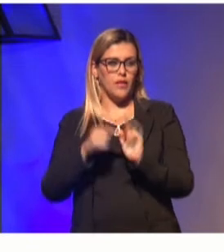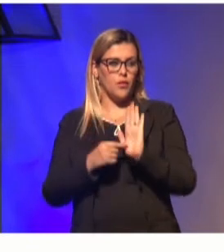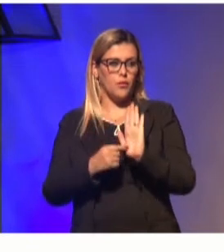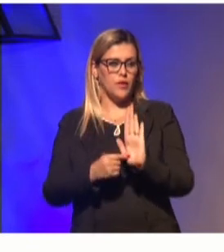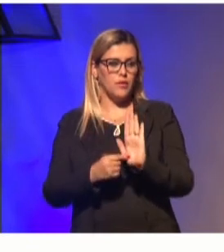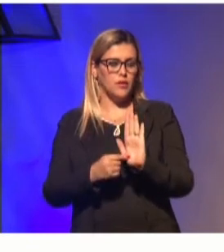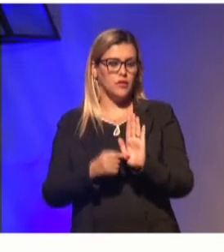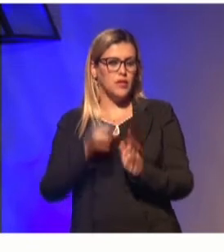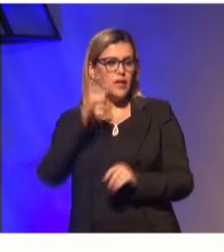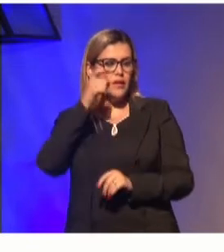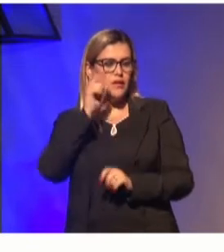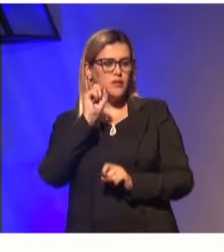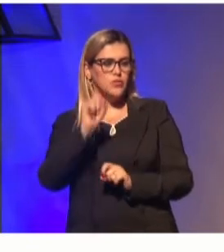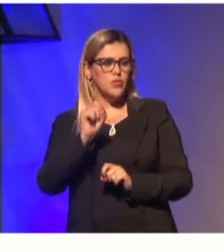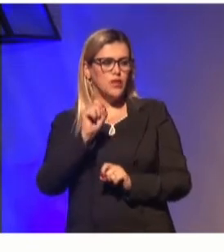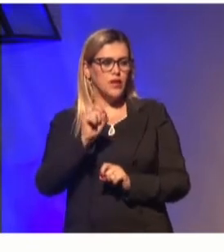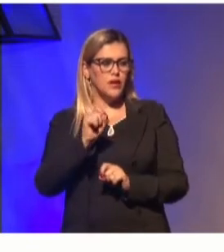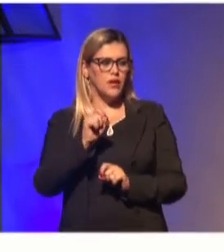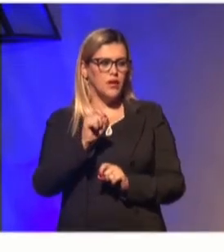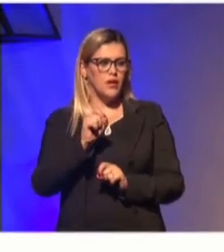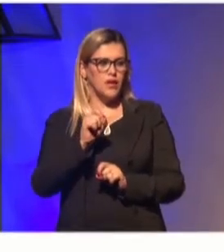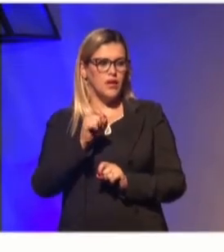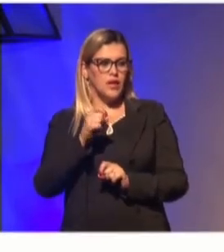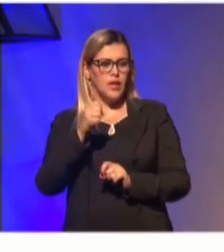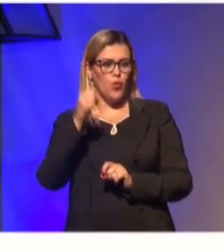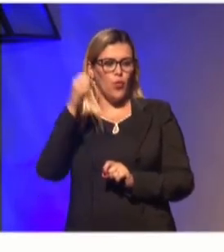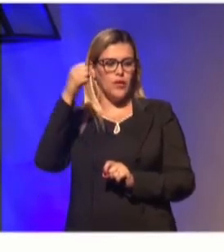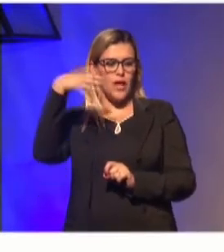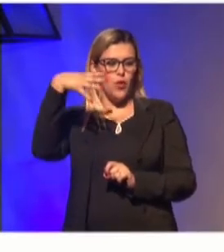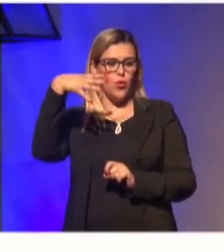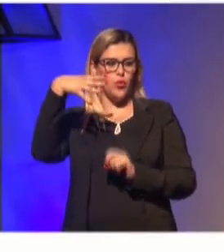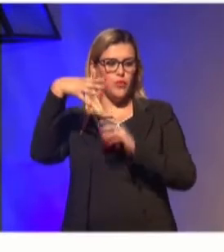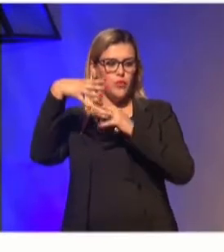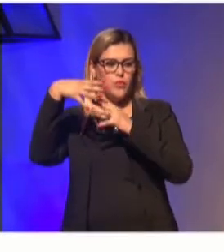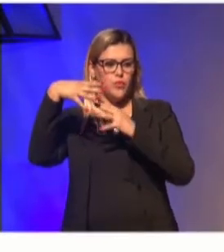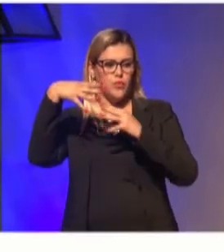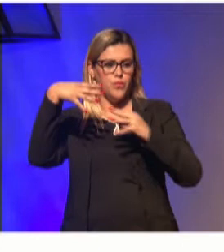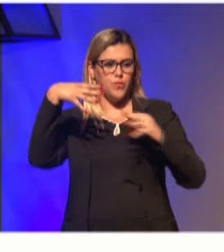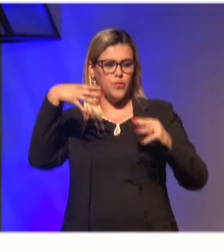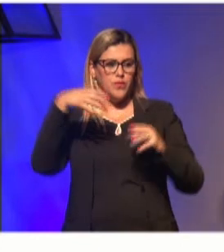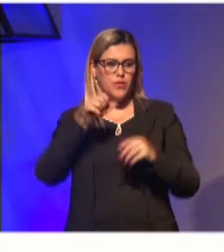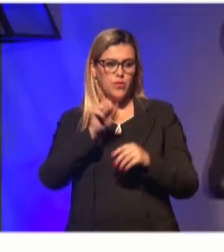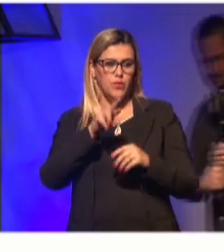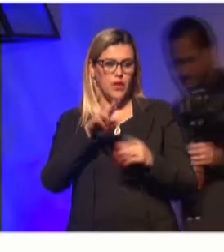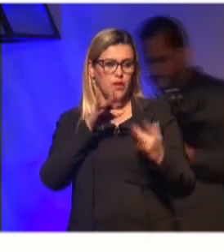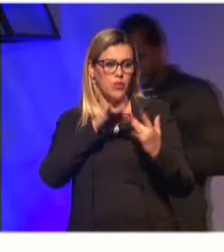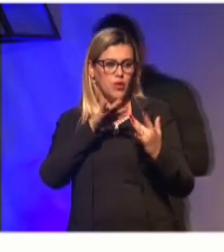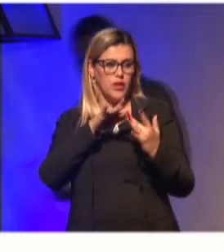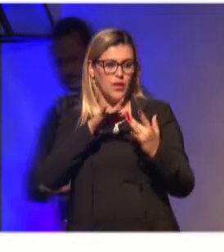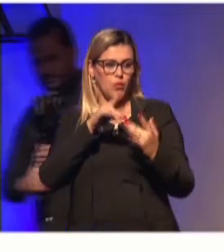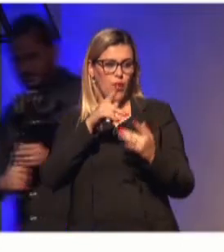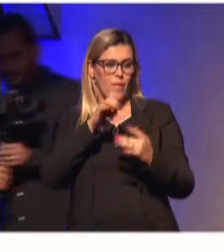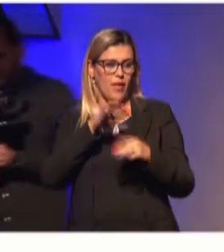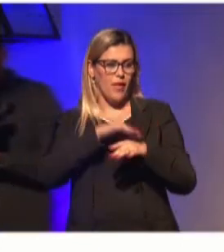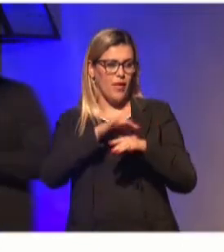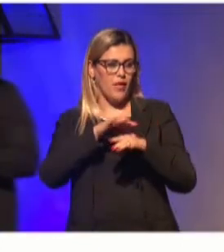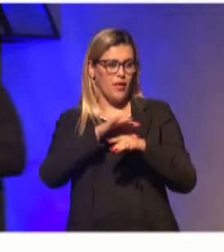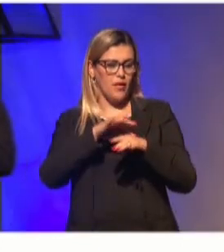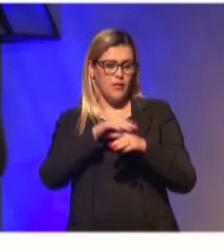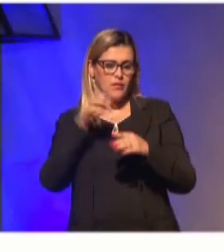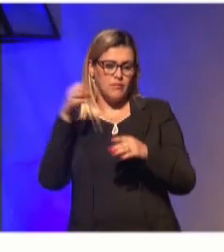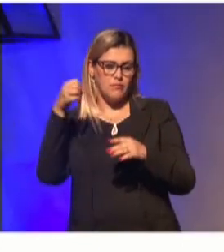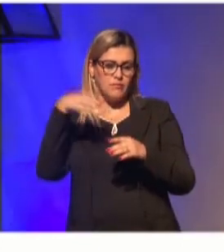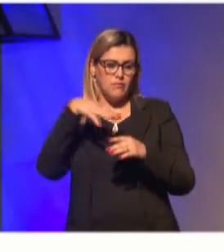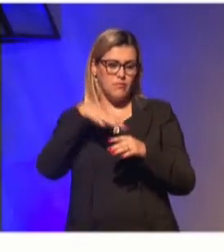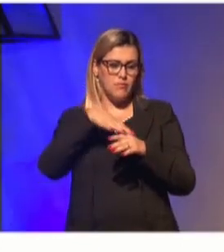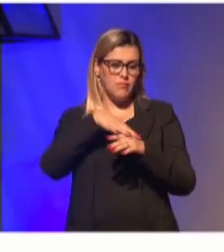né? Então a gente vê o quanto que a luz se dispersa, né, em contato com a pele, por exemplo, né? Então ele traz a